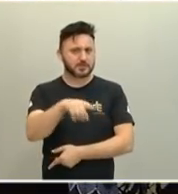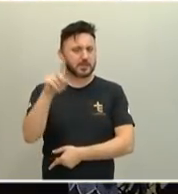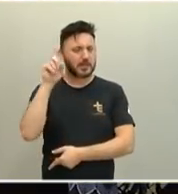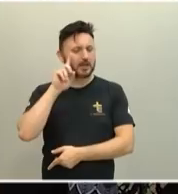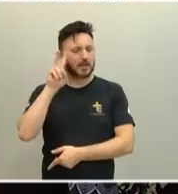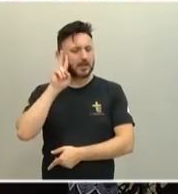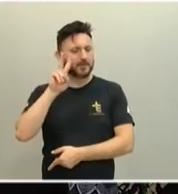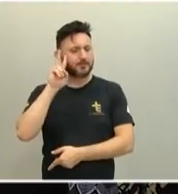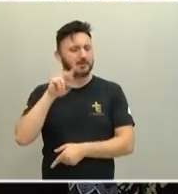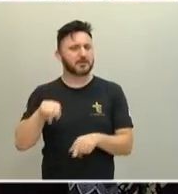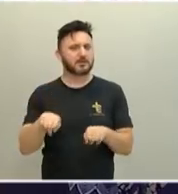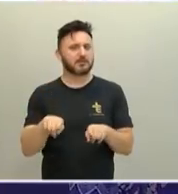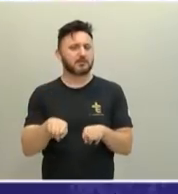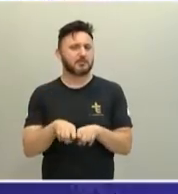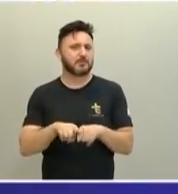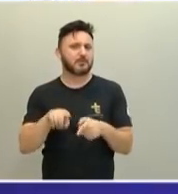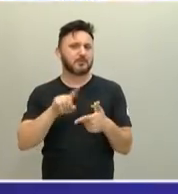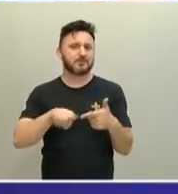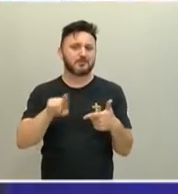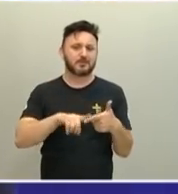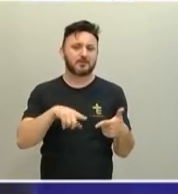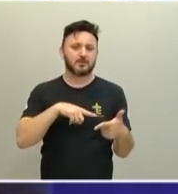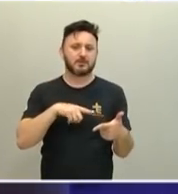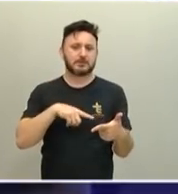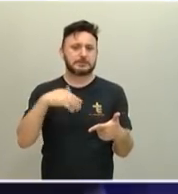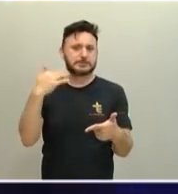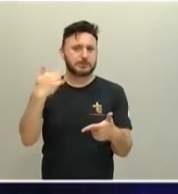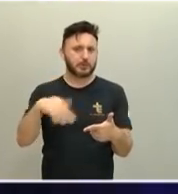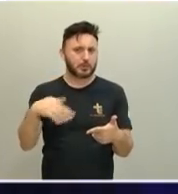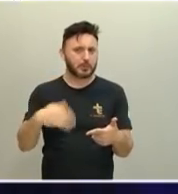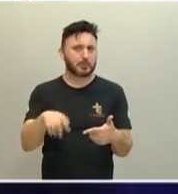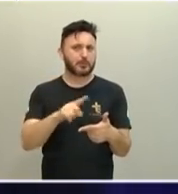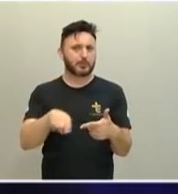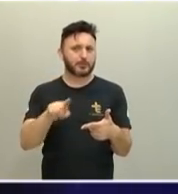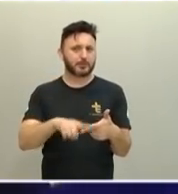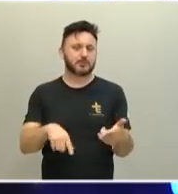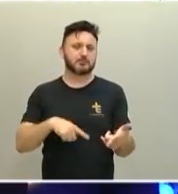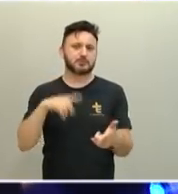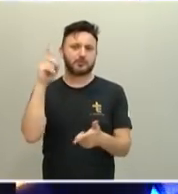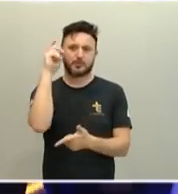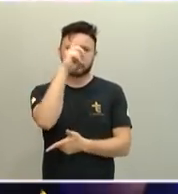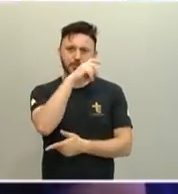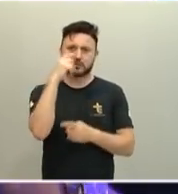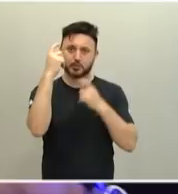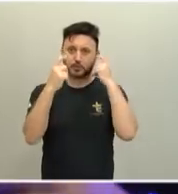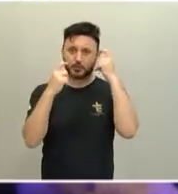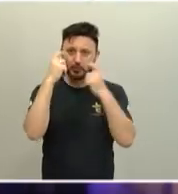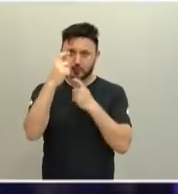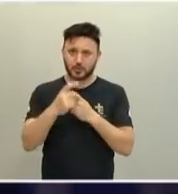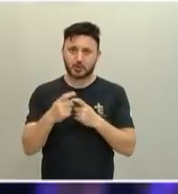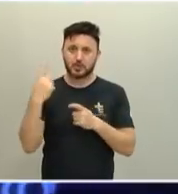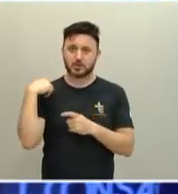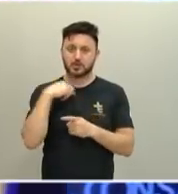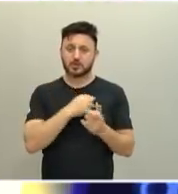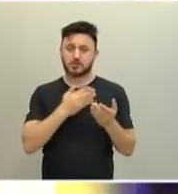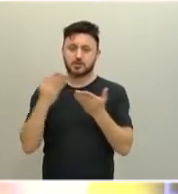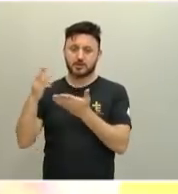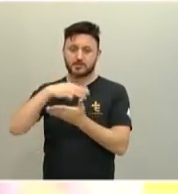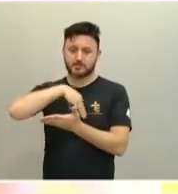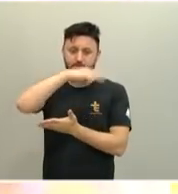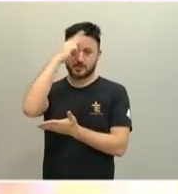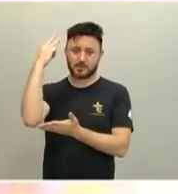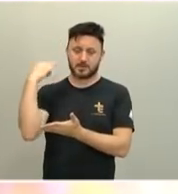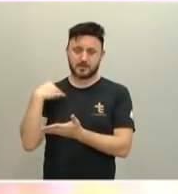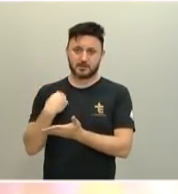ter esperança. Nossa Senhora das Dores é também a Nossa Senhora da Esperança. A Nossa Senhora das Dores